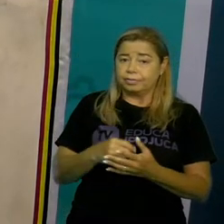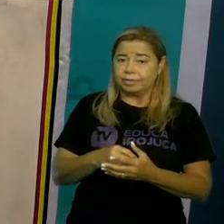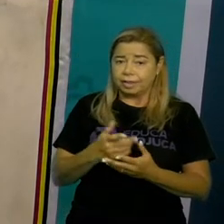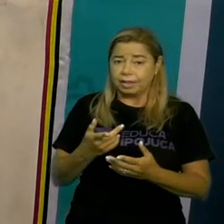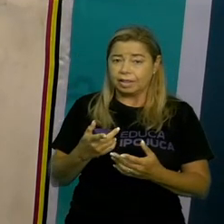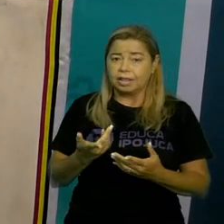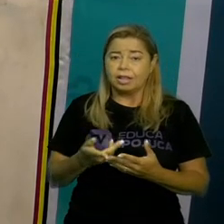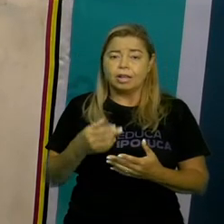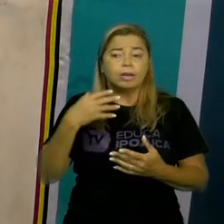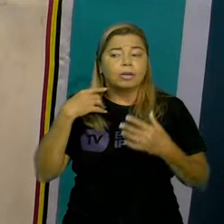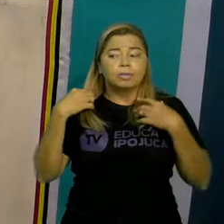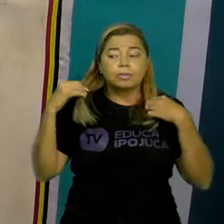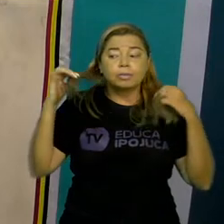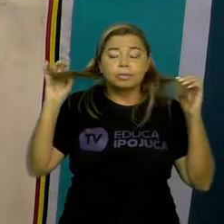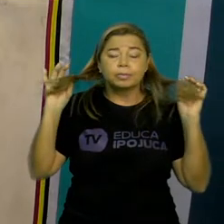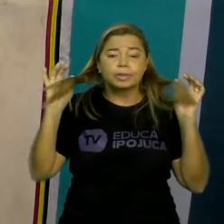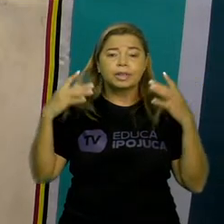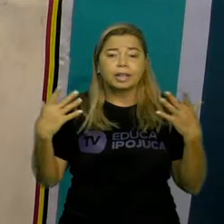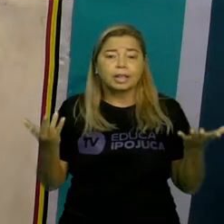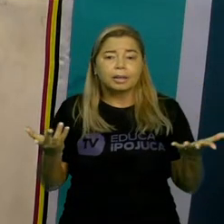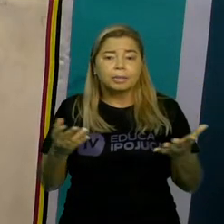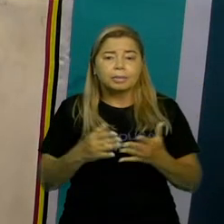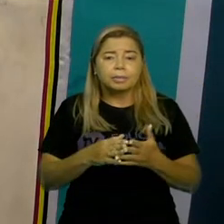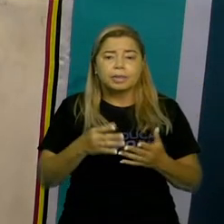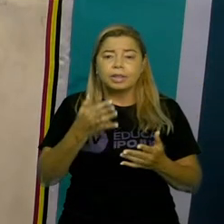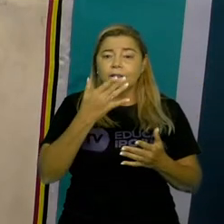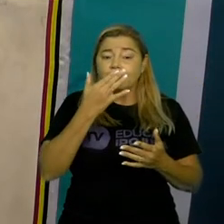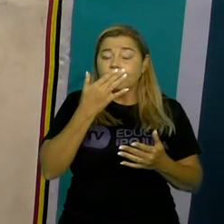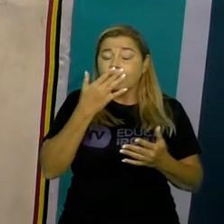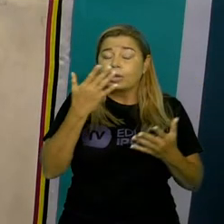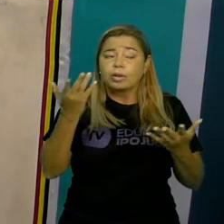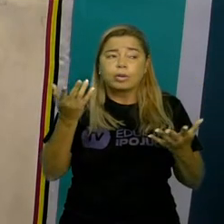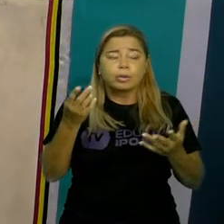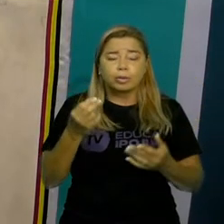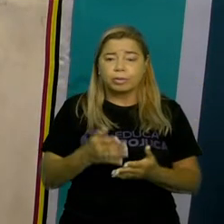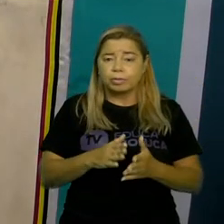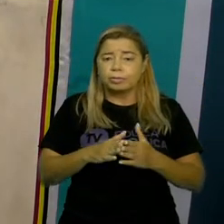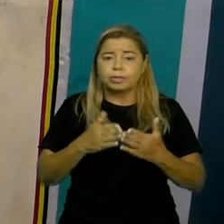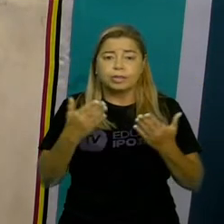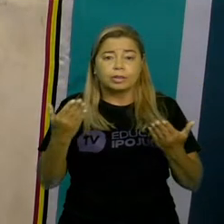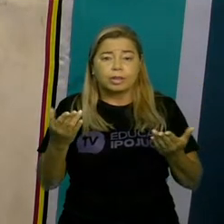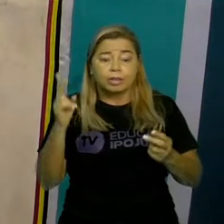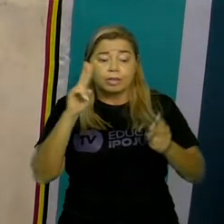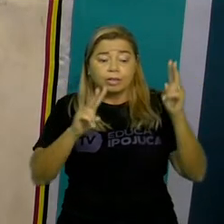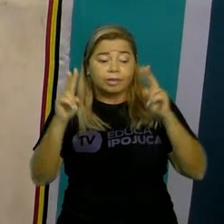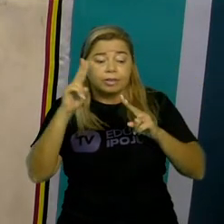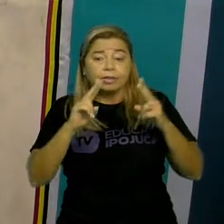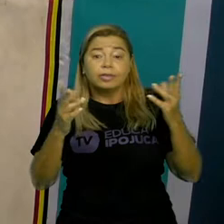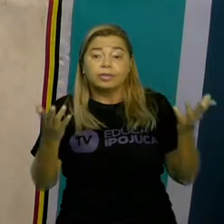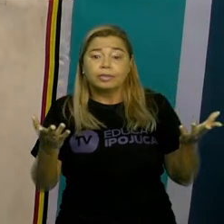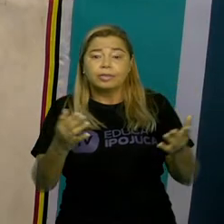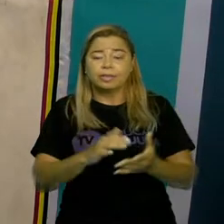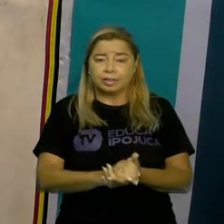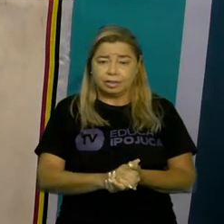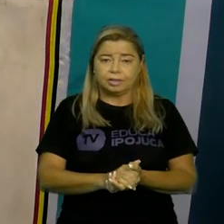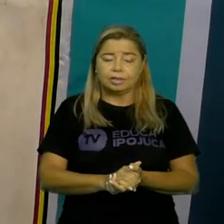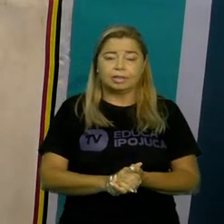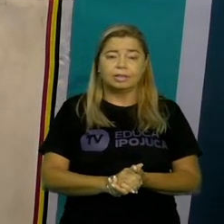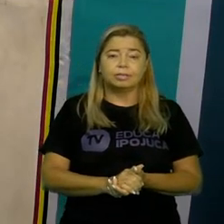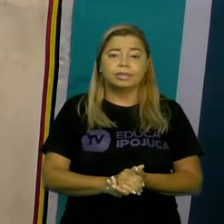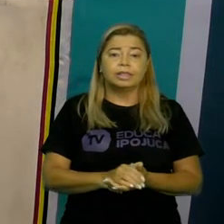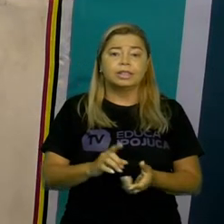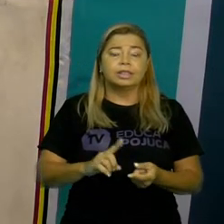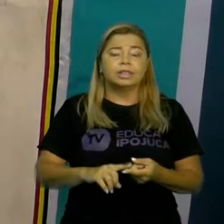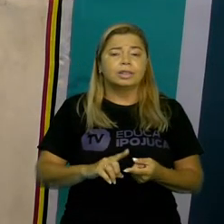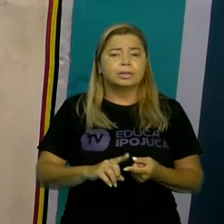o cabelinho escuro, se tem o cabelinho cachadinho, para ver as cores, como a gente trabalhou